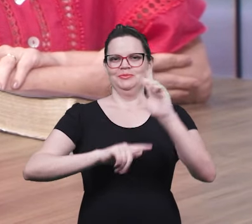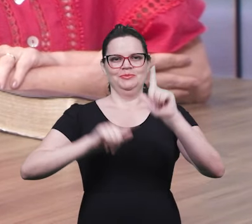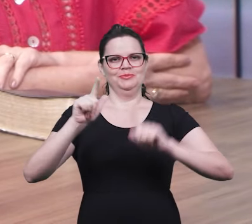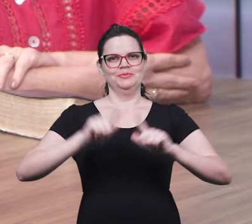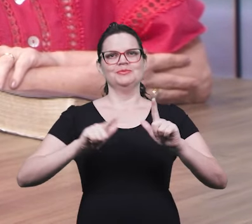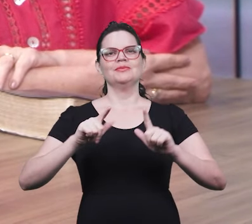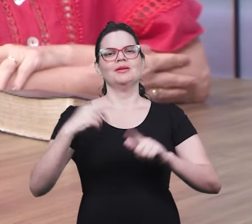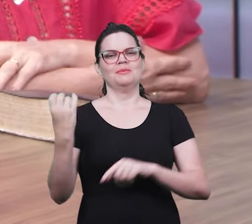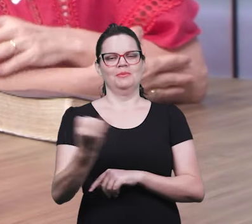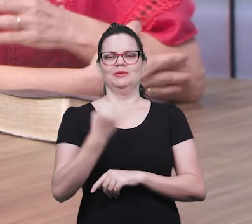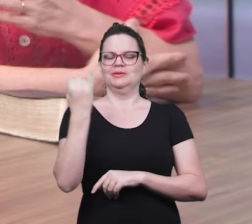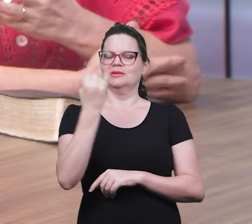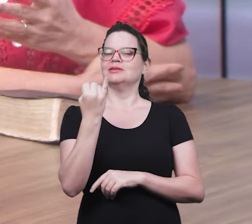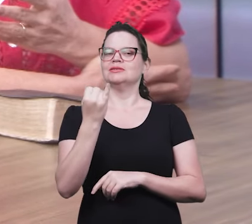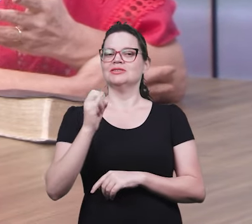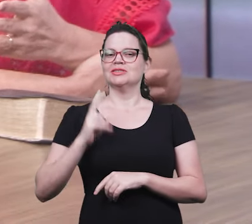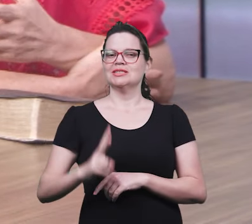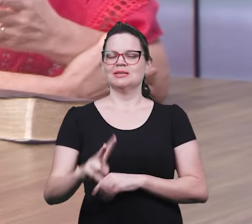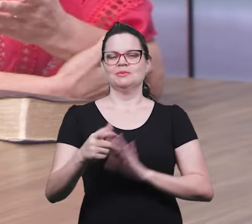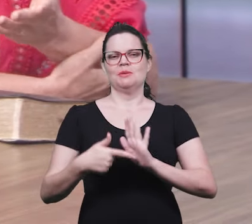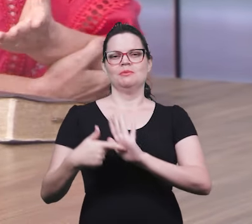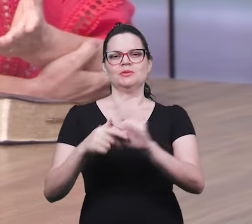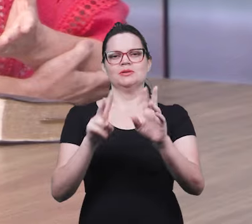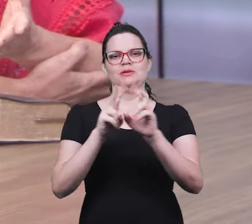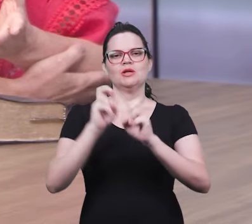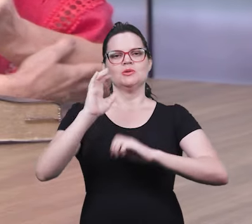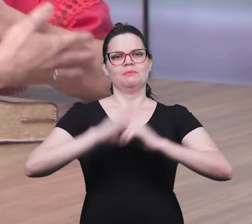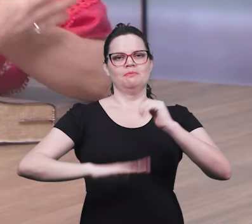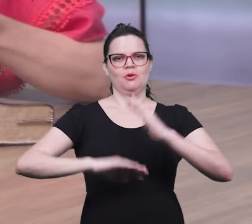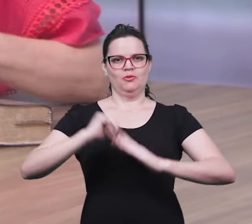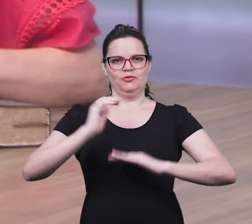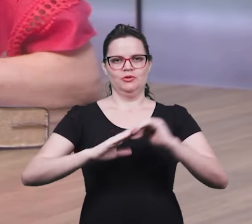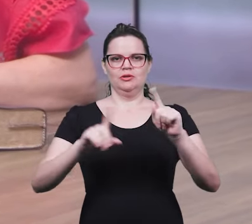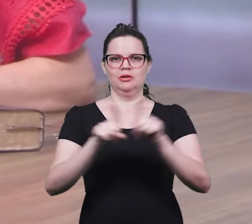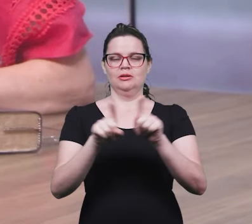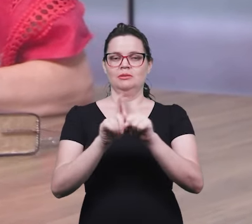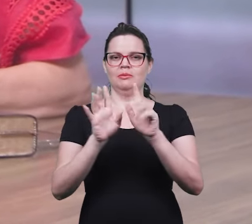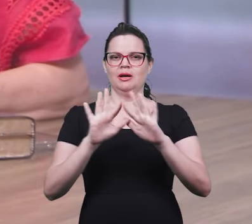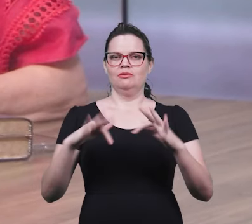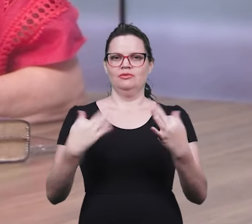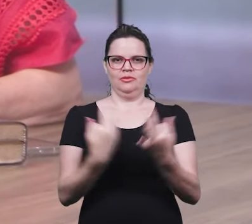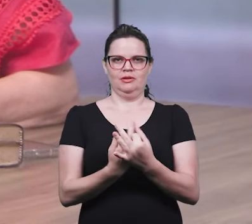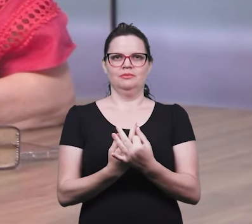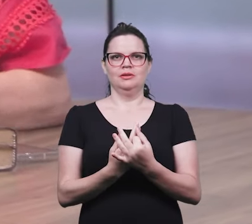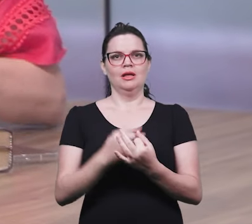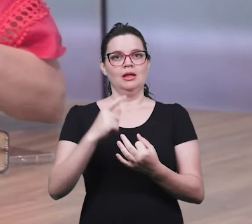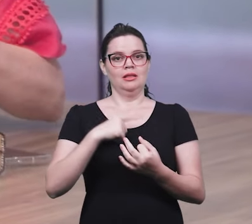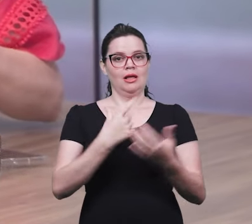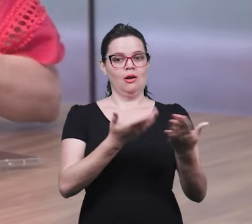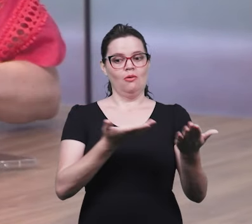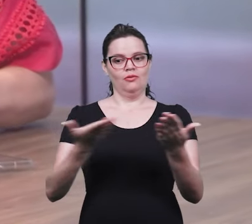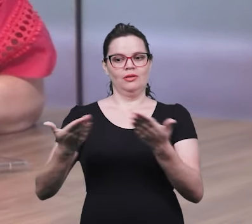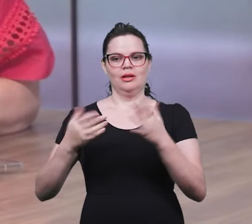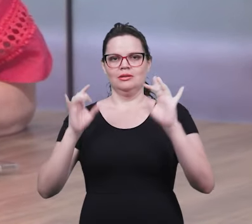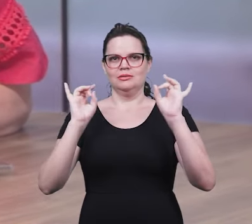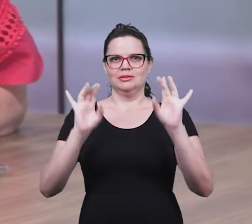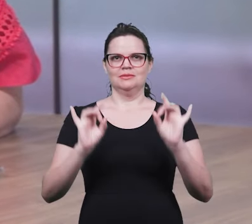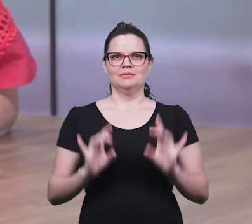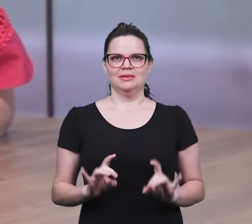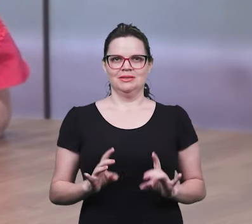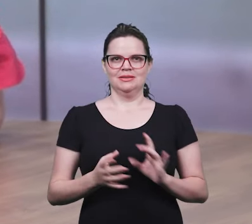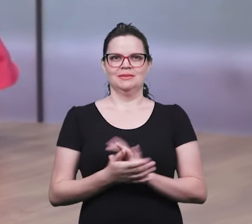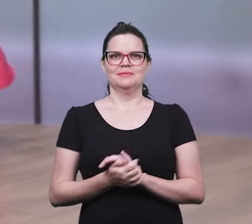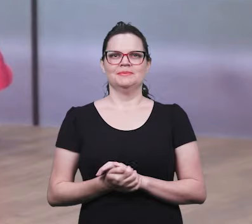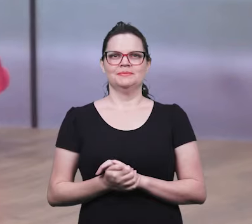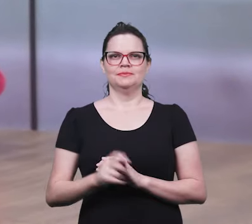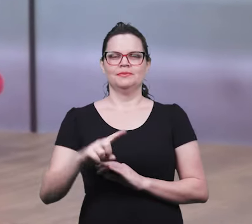tão importante que tem tratado da vida profissional e familiar com convidados muito especiais. E